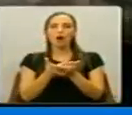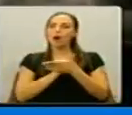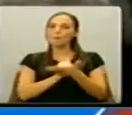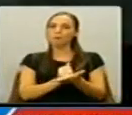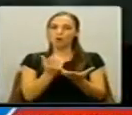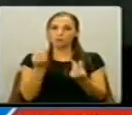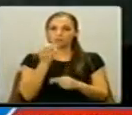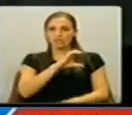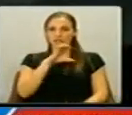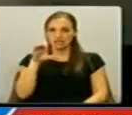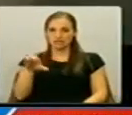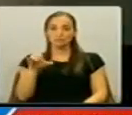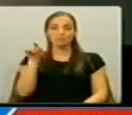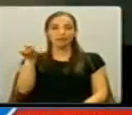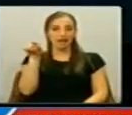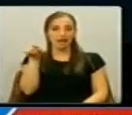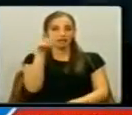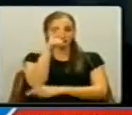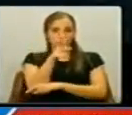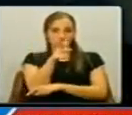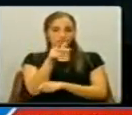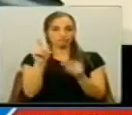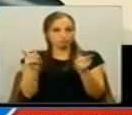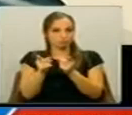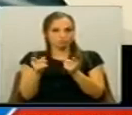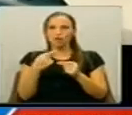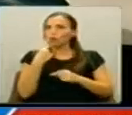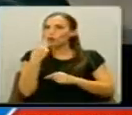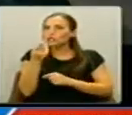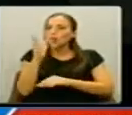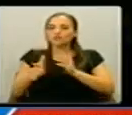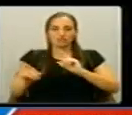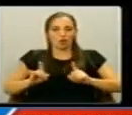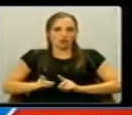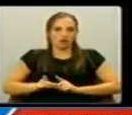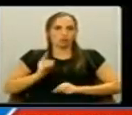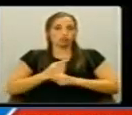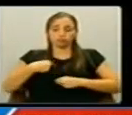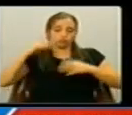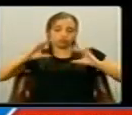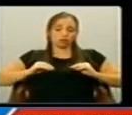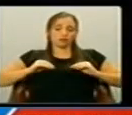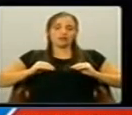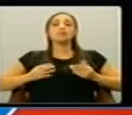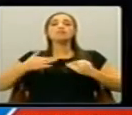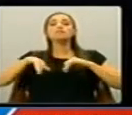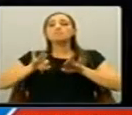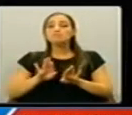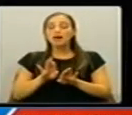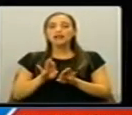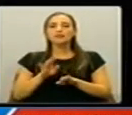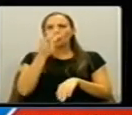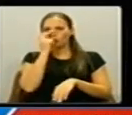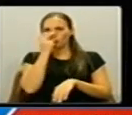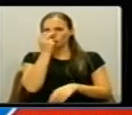ciência. Esta é a trailer do filme Interstellar, que obviamente eu não vou revelar o que vai acontecer, precisamente porque também não sei, mas não deixa de ser curioso